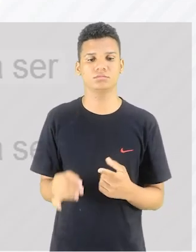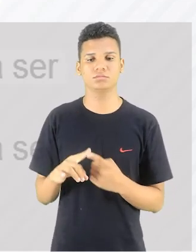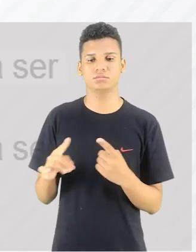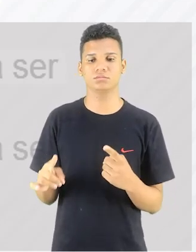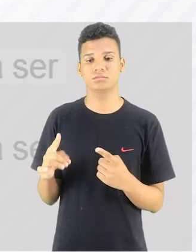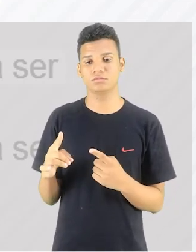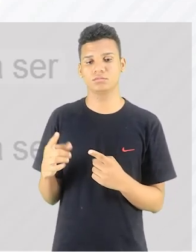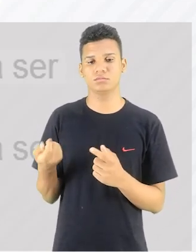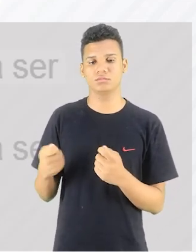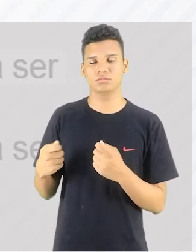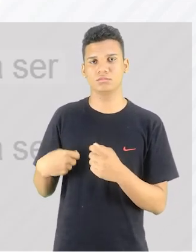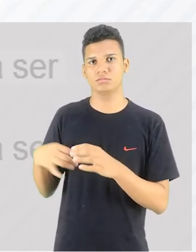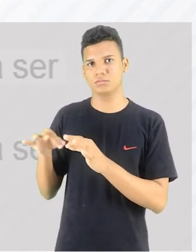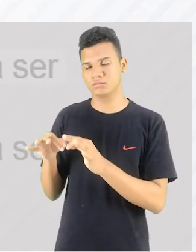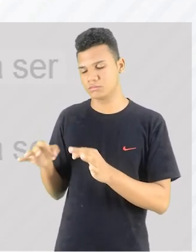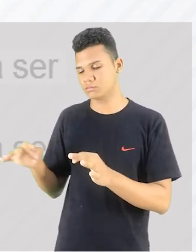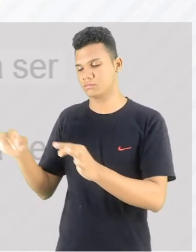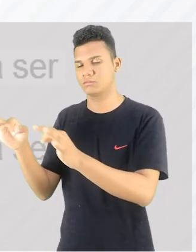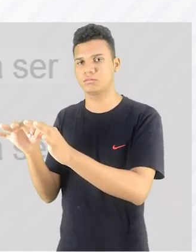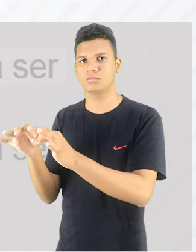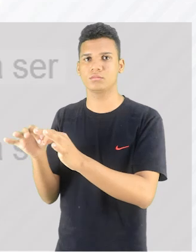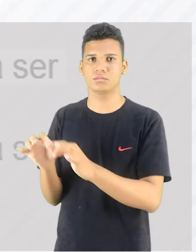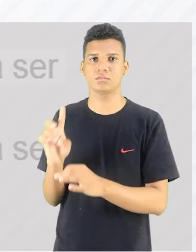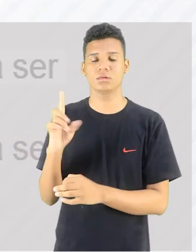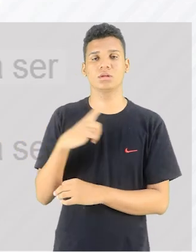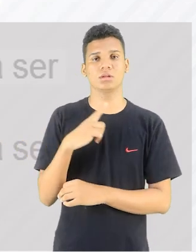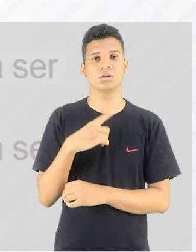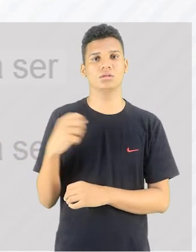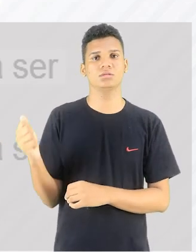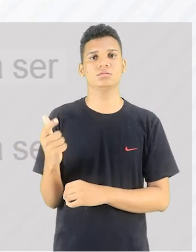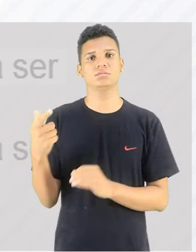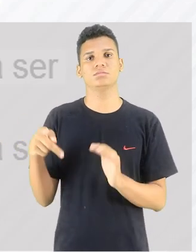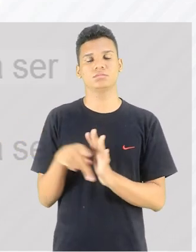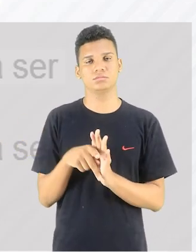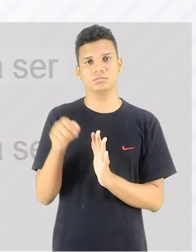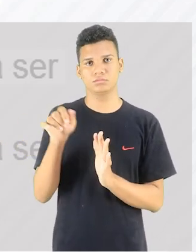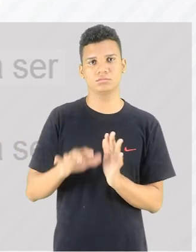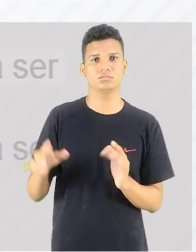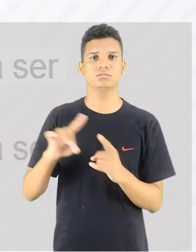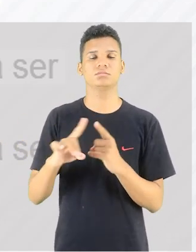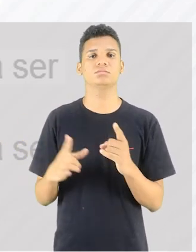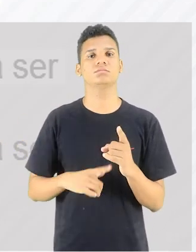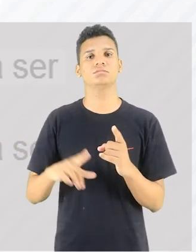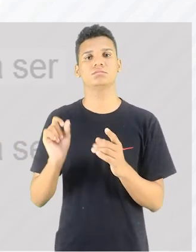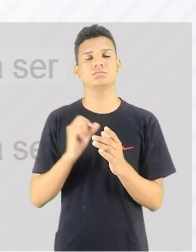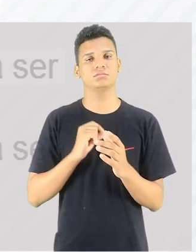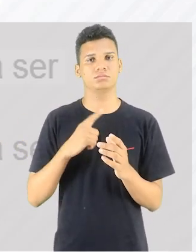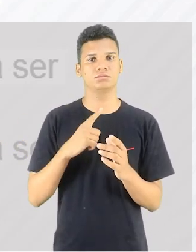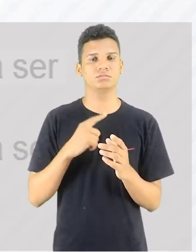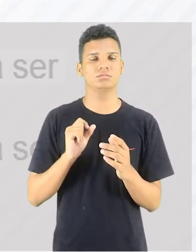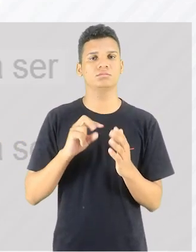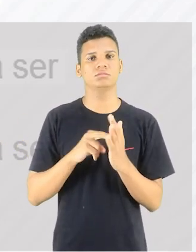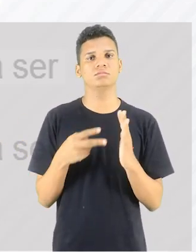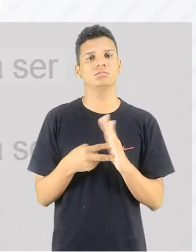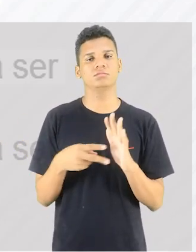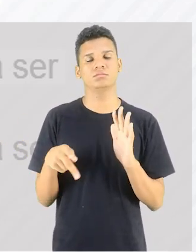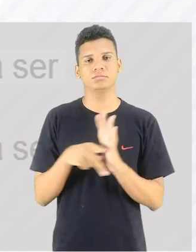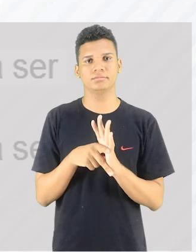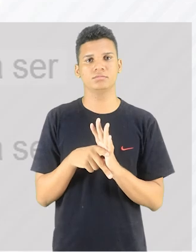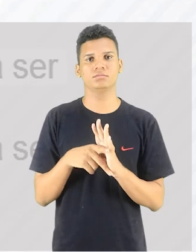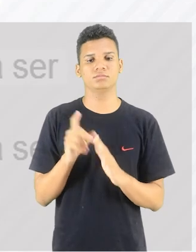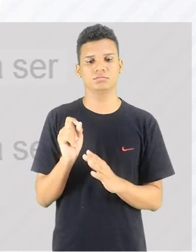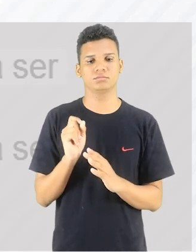deverá considerando a nova área ser pavimentada é que o material disponível em estoque